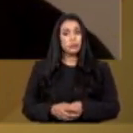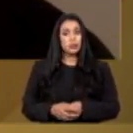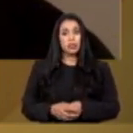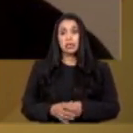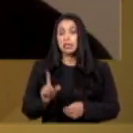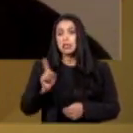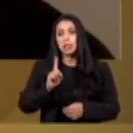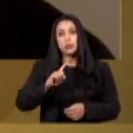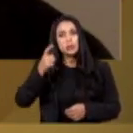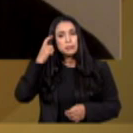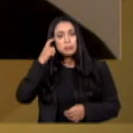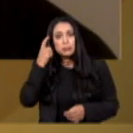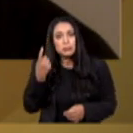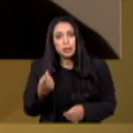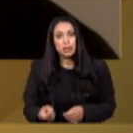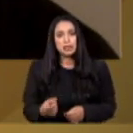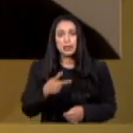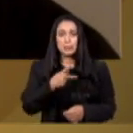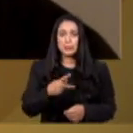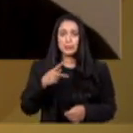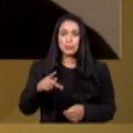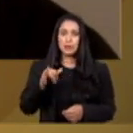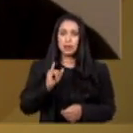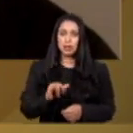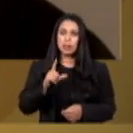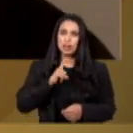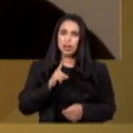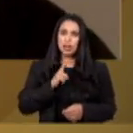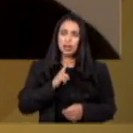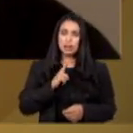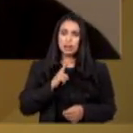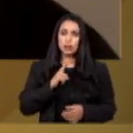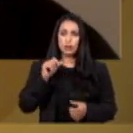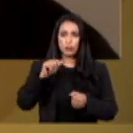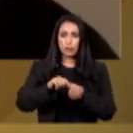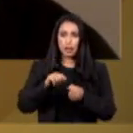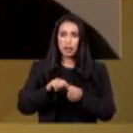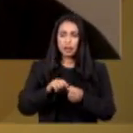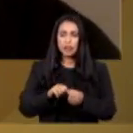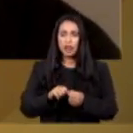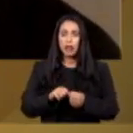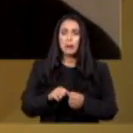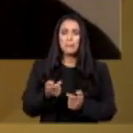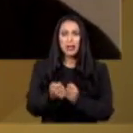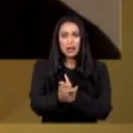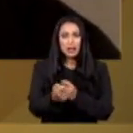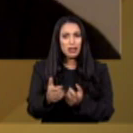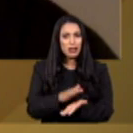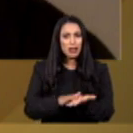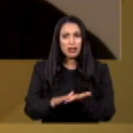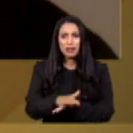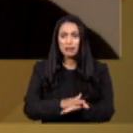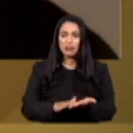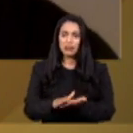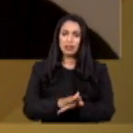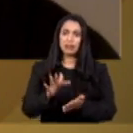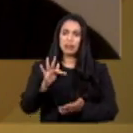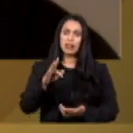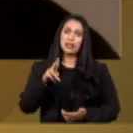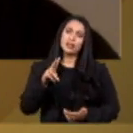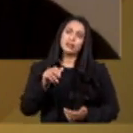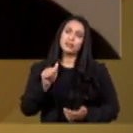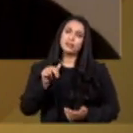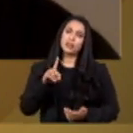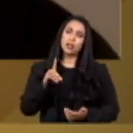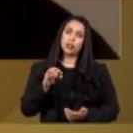se pode daqui ep tinha sido construída com cinco para mim ficar doente ao contrário nada mais natural do que os japoneses